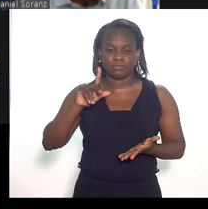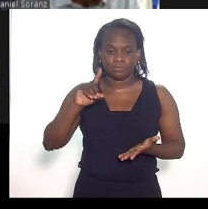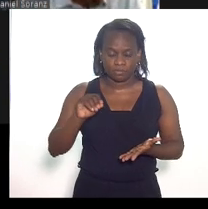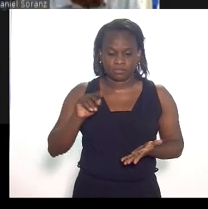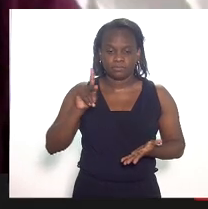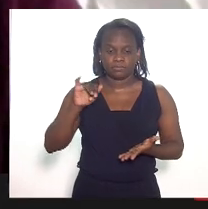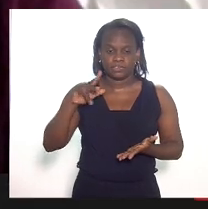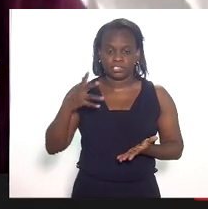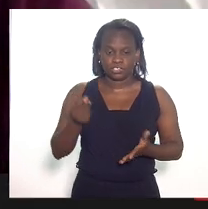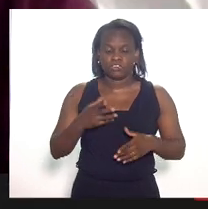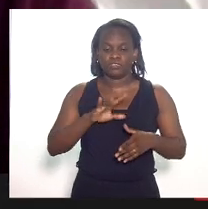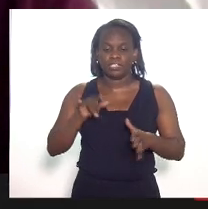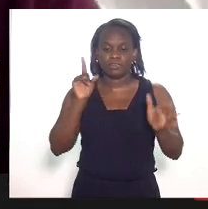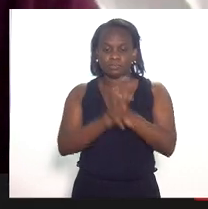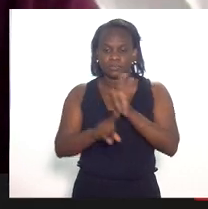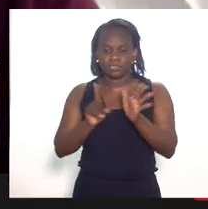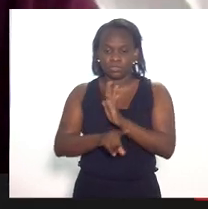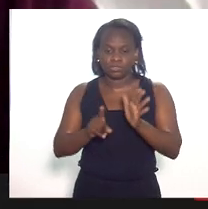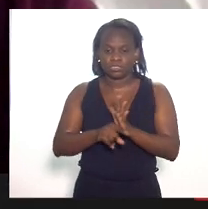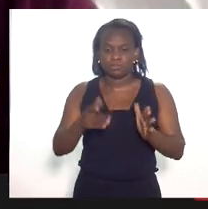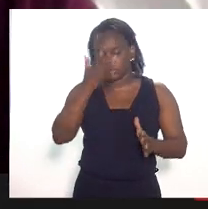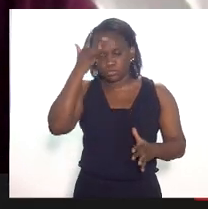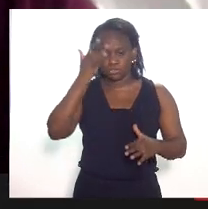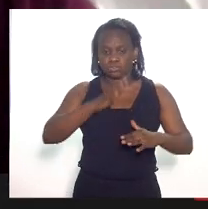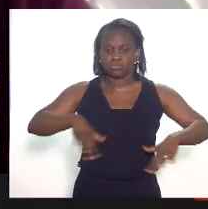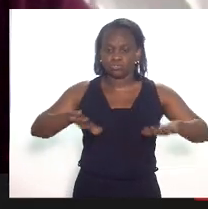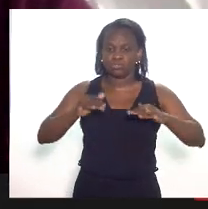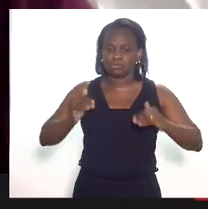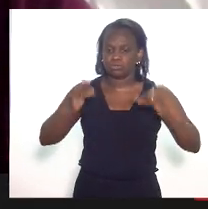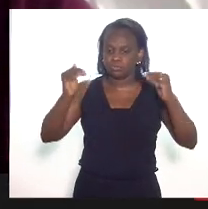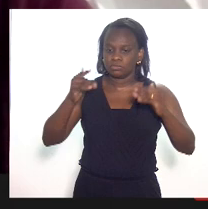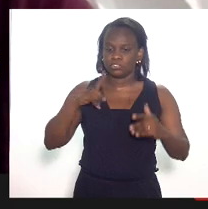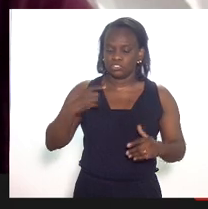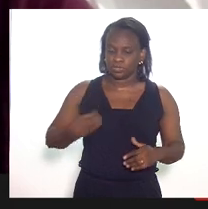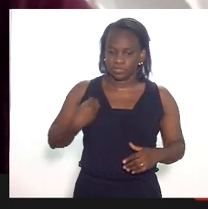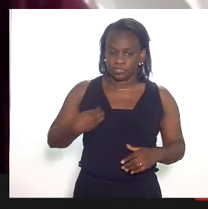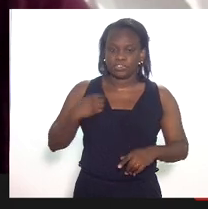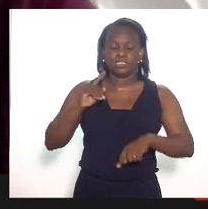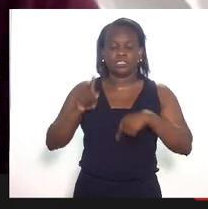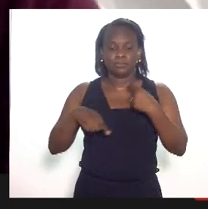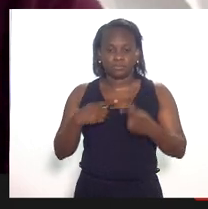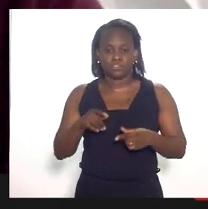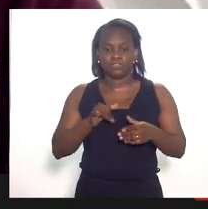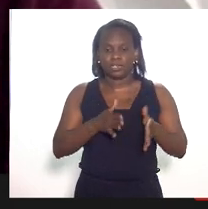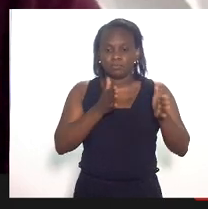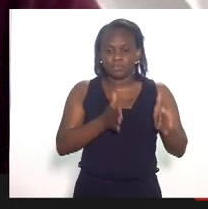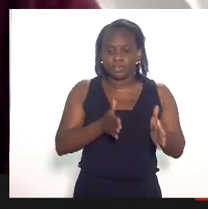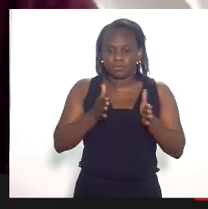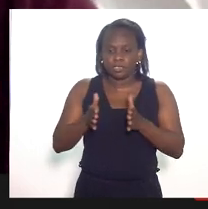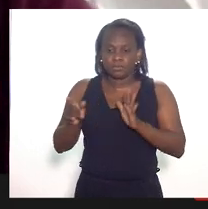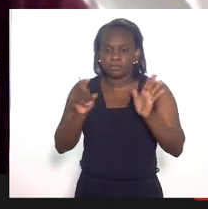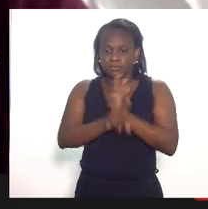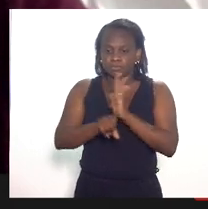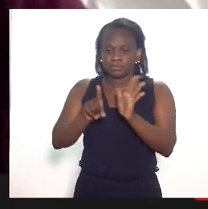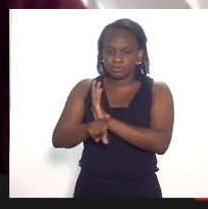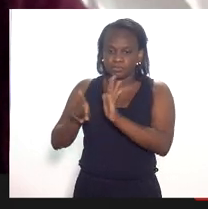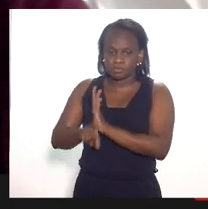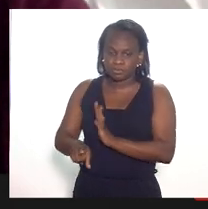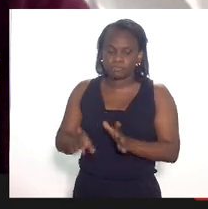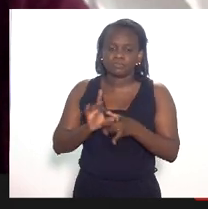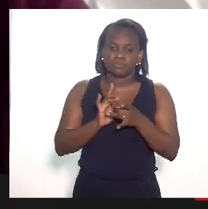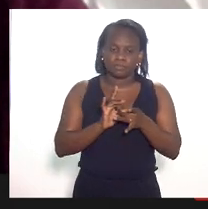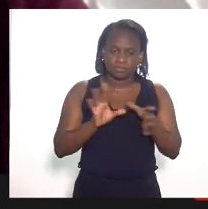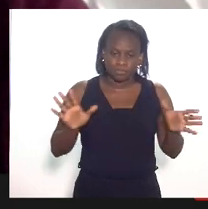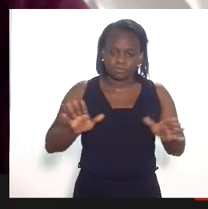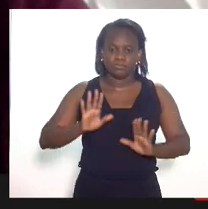eu, as perguntas às autoridades presentes e, logo a seguir, faremos blocos de pergunta para abrir